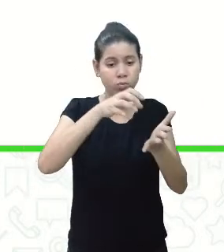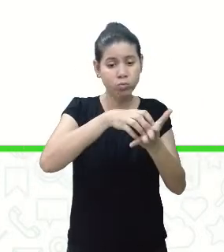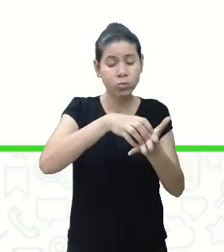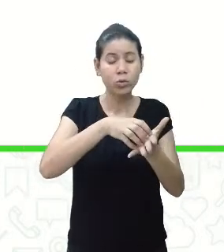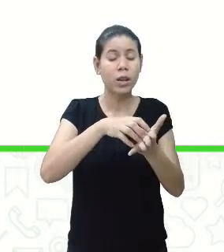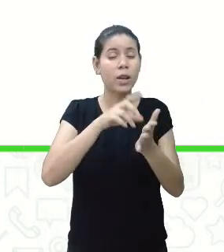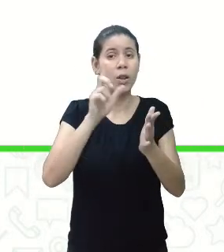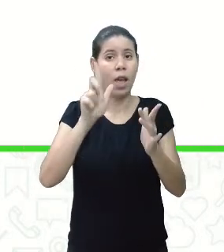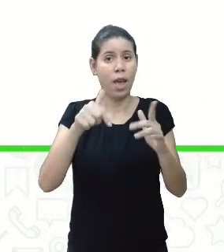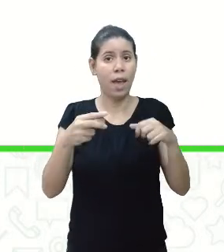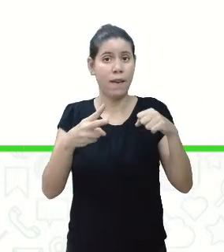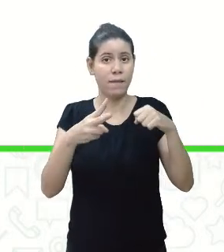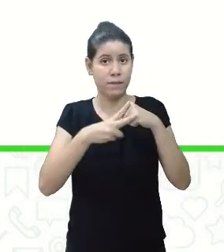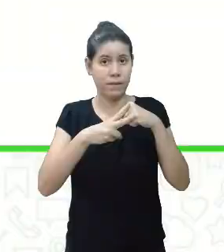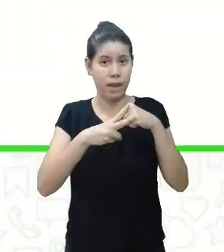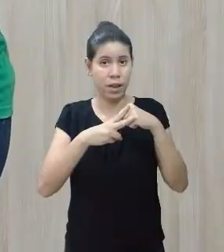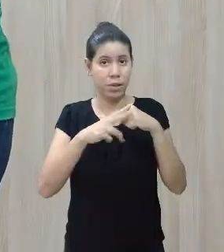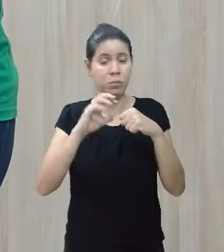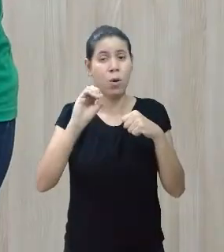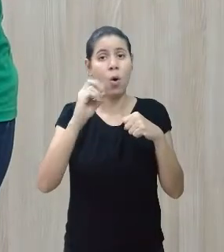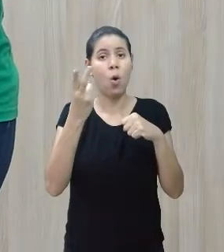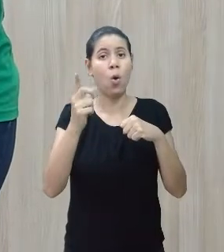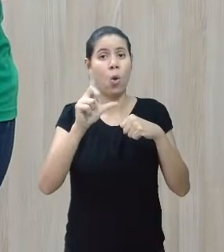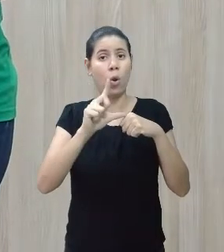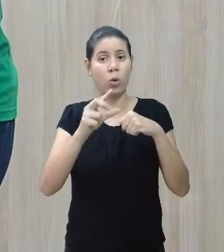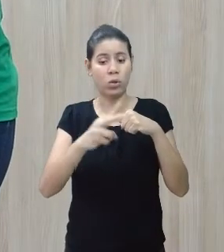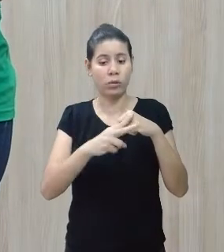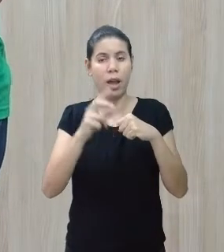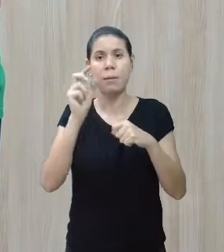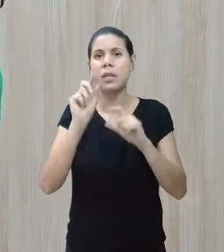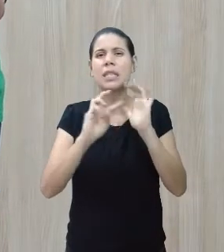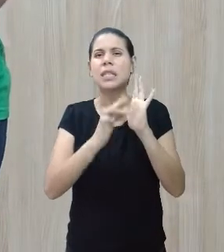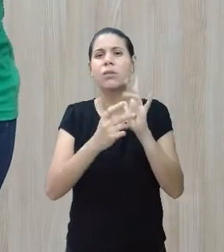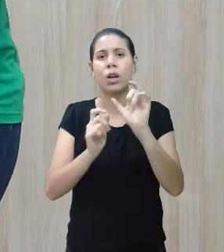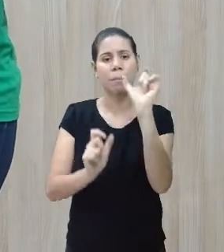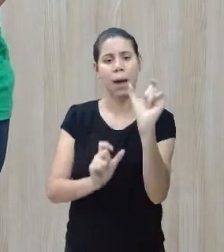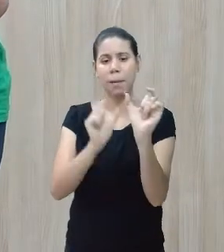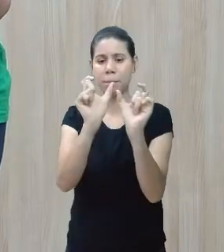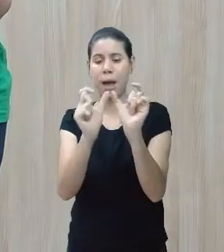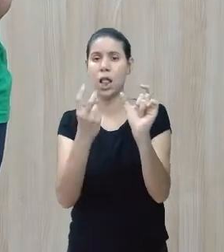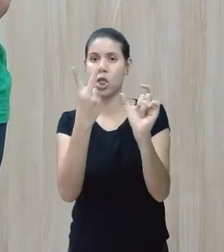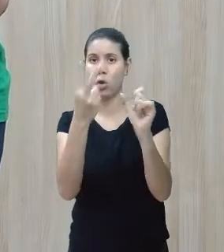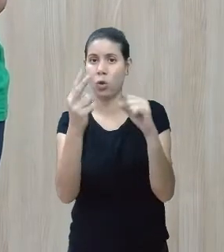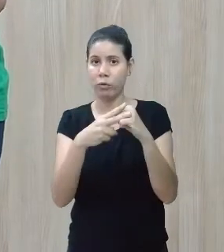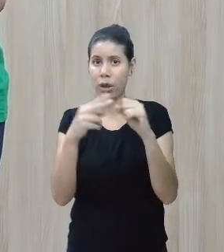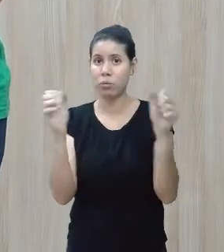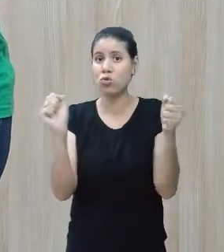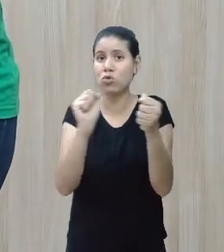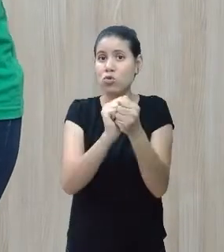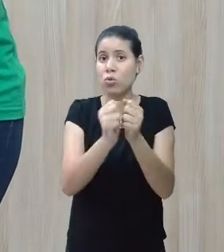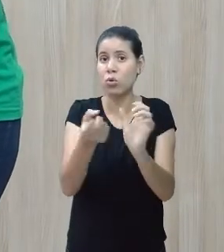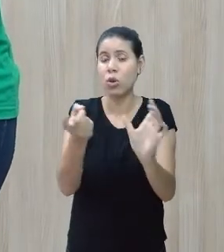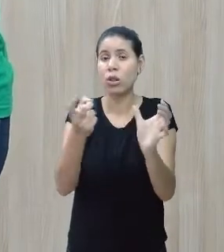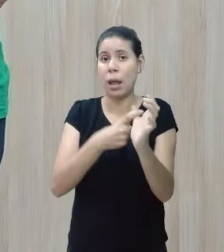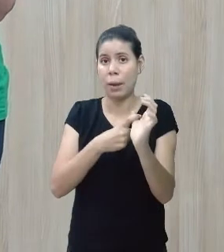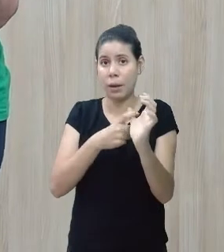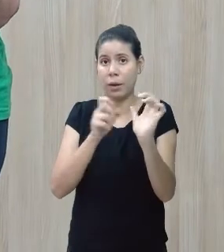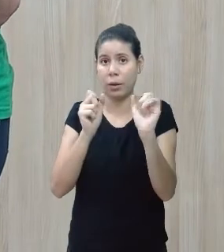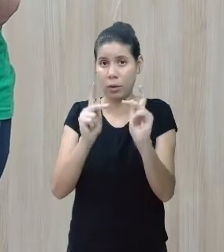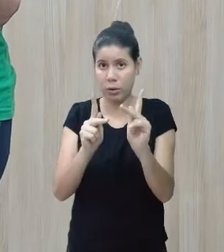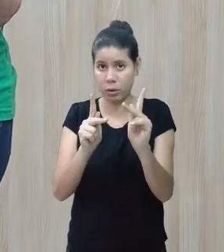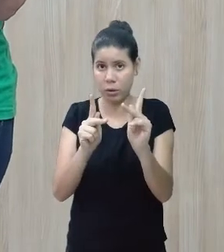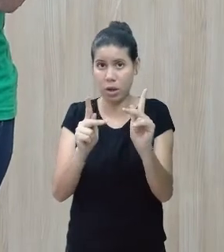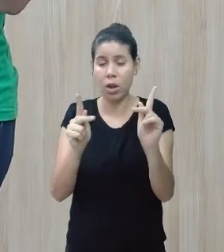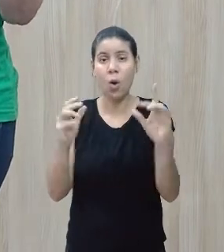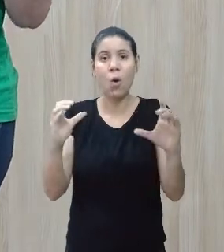locução verbal é quando vem dois verbinhos juntos, um depende do outro, tá? Um depende para finalizar o